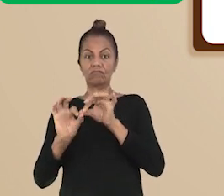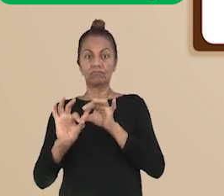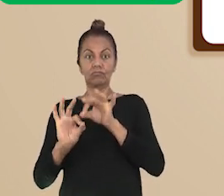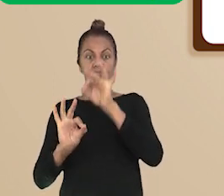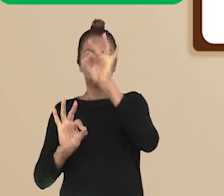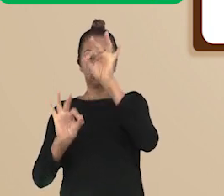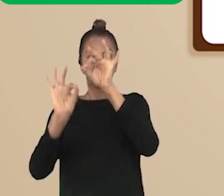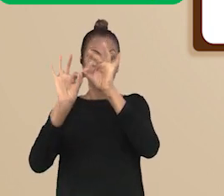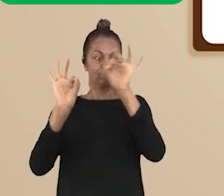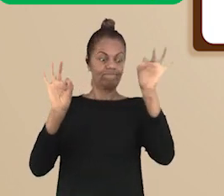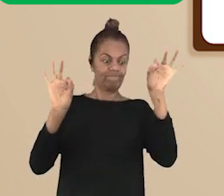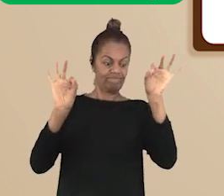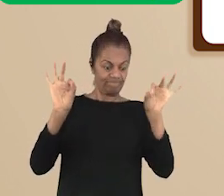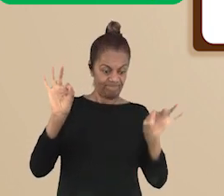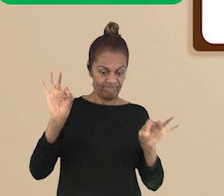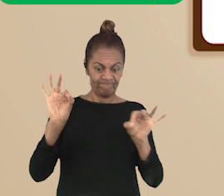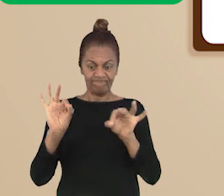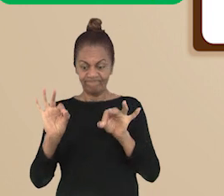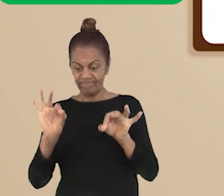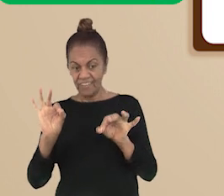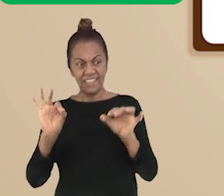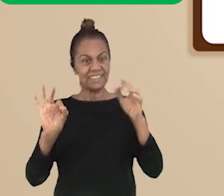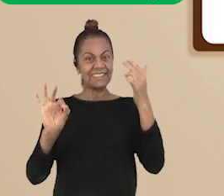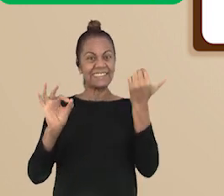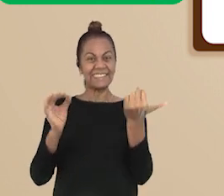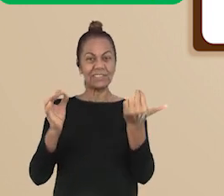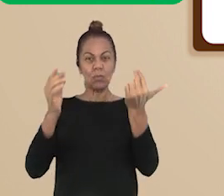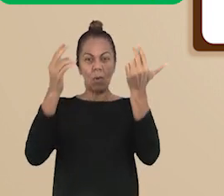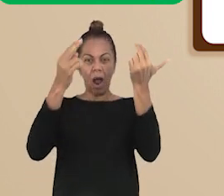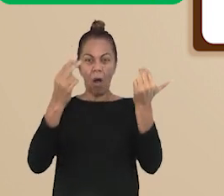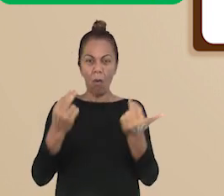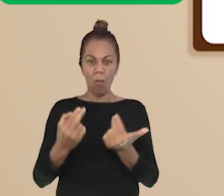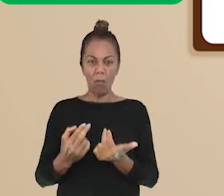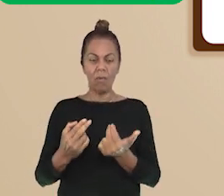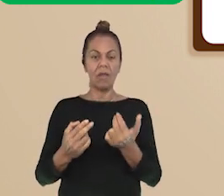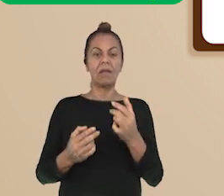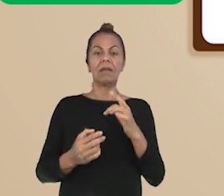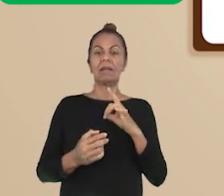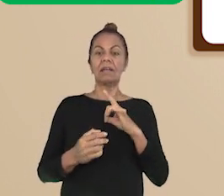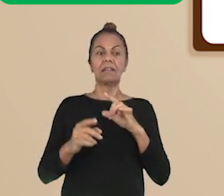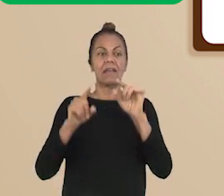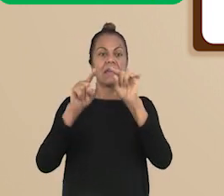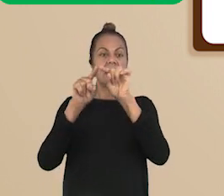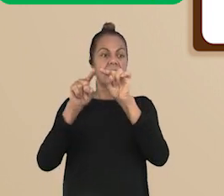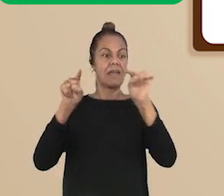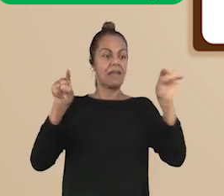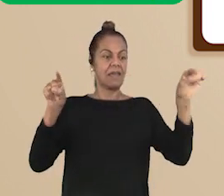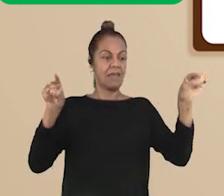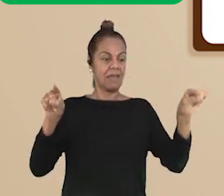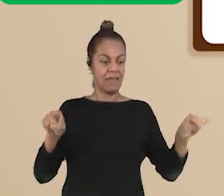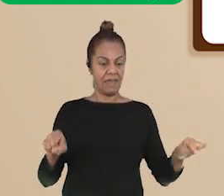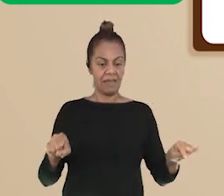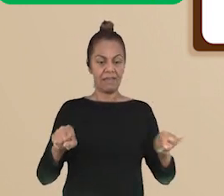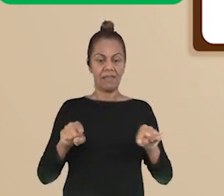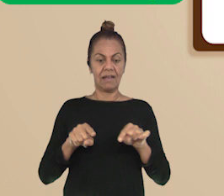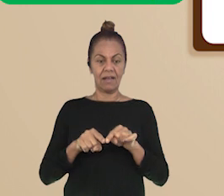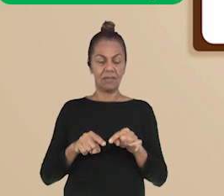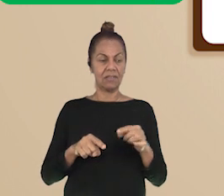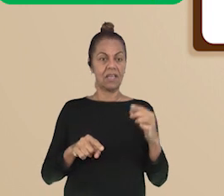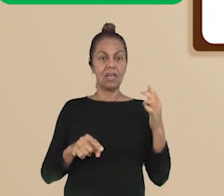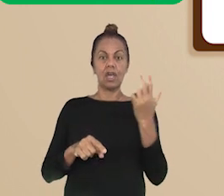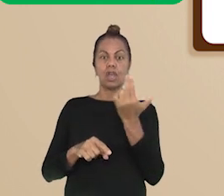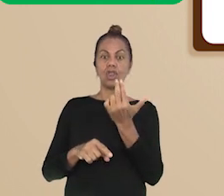medida de todos os lados iguais. E o retângulo, ele possui 2 lados maiores e 2